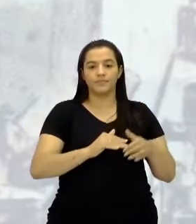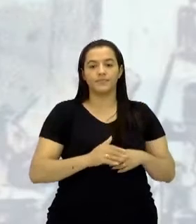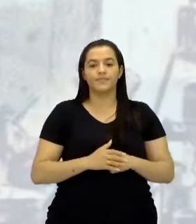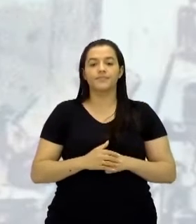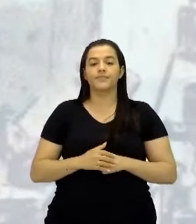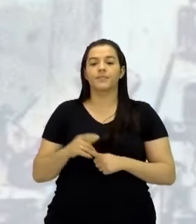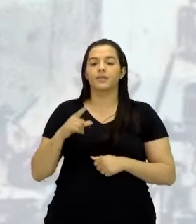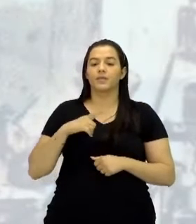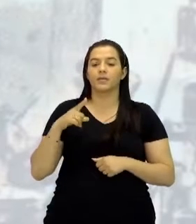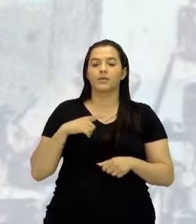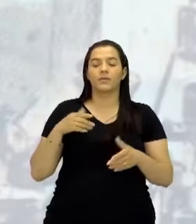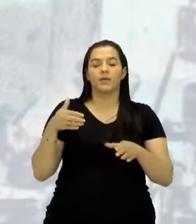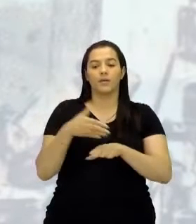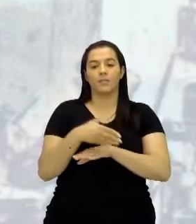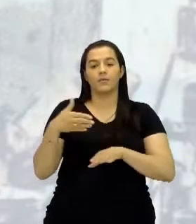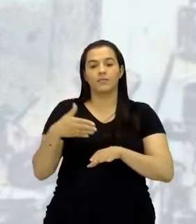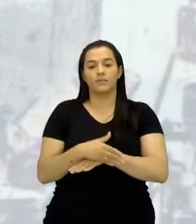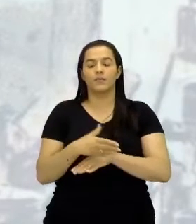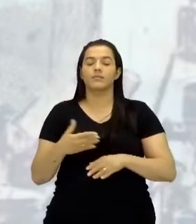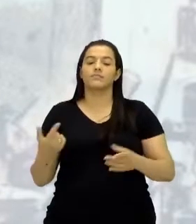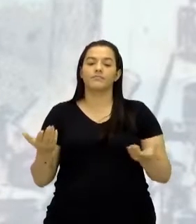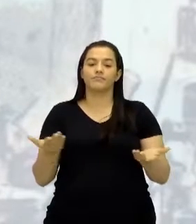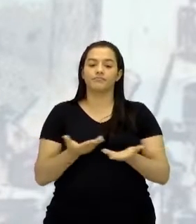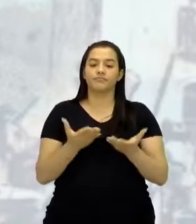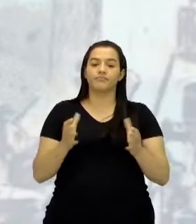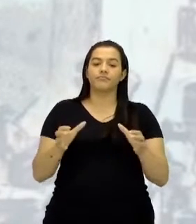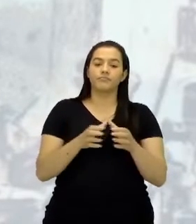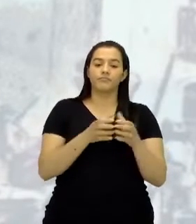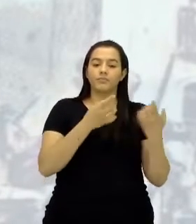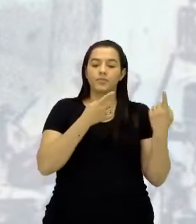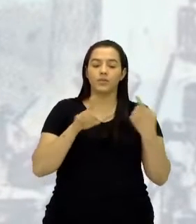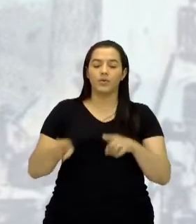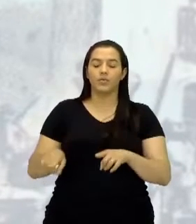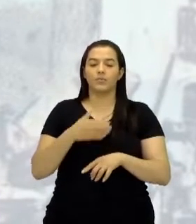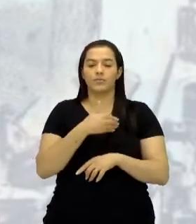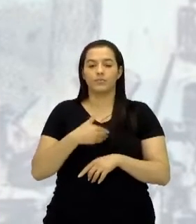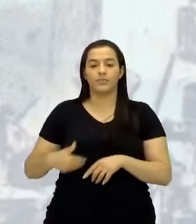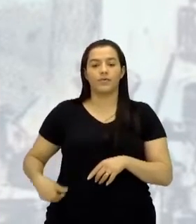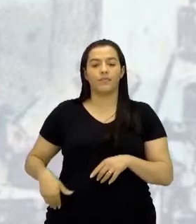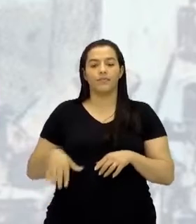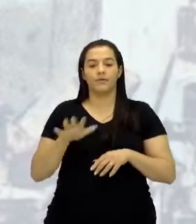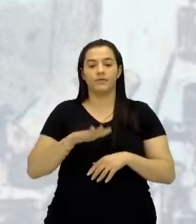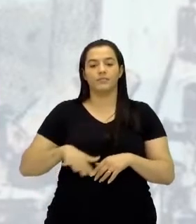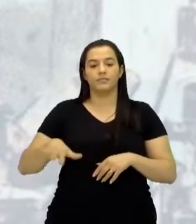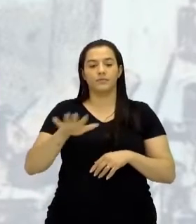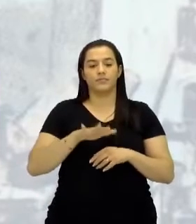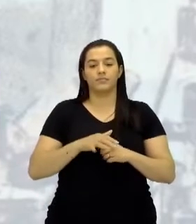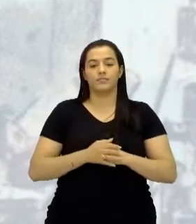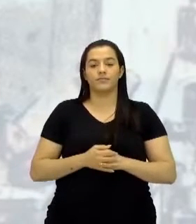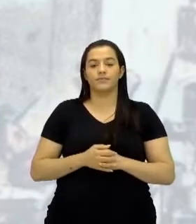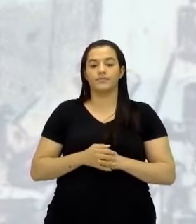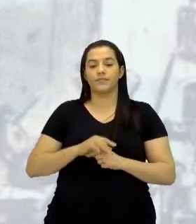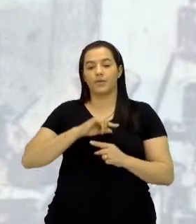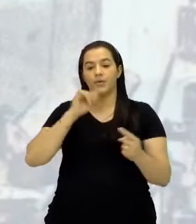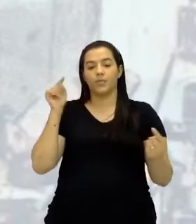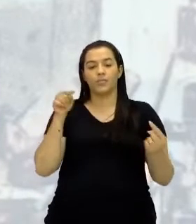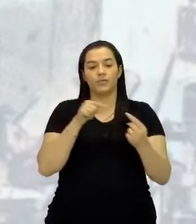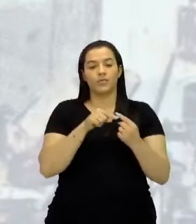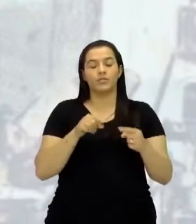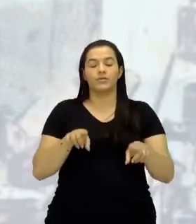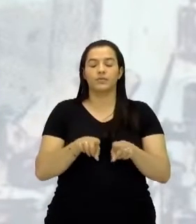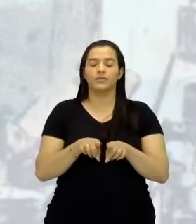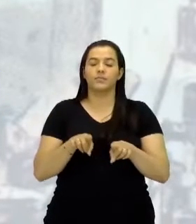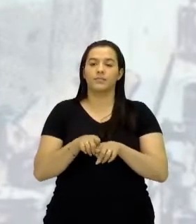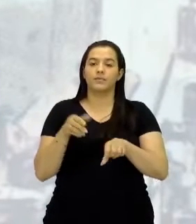Também participaram integrantes da classe média, porque eles se uniram contra o governo regencial nessa revolta. O objetivo da classe